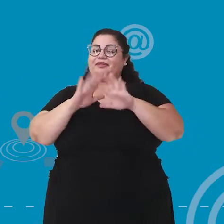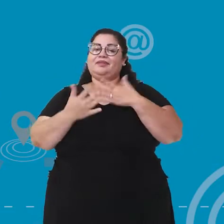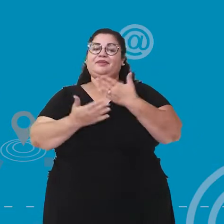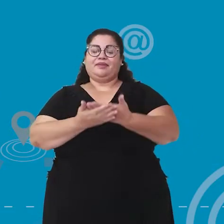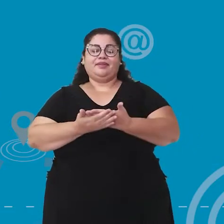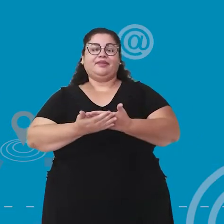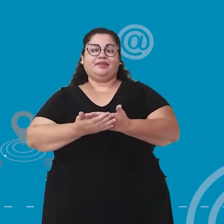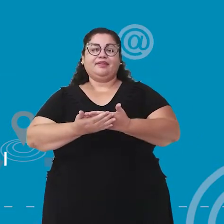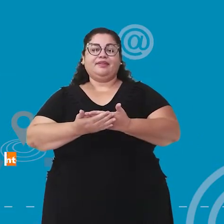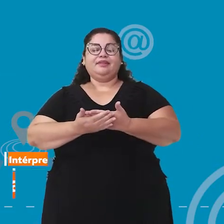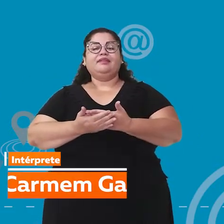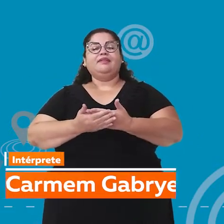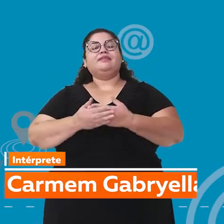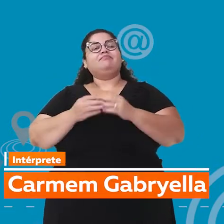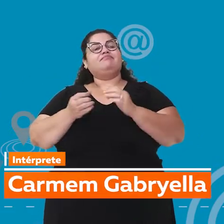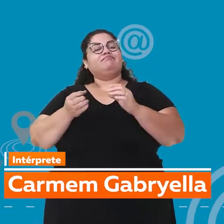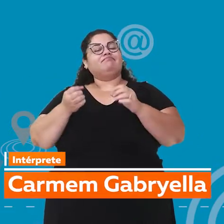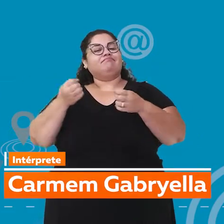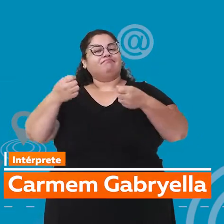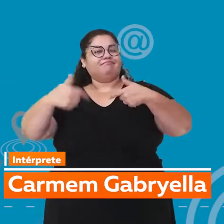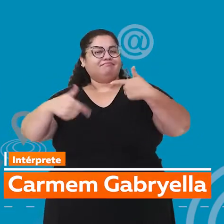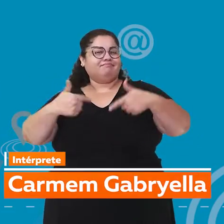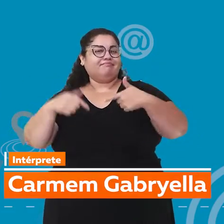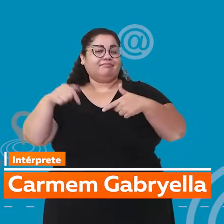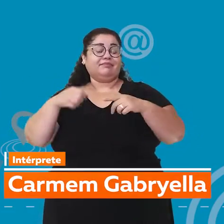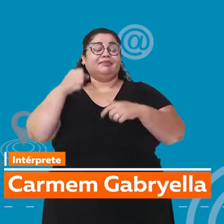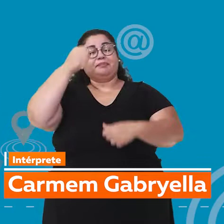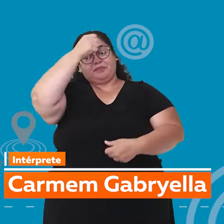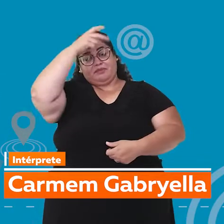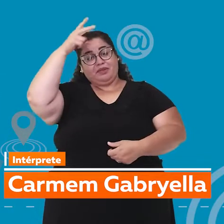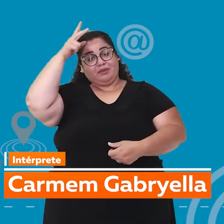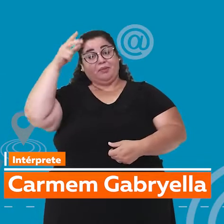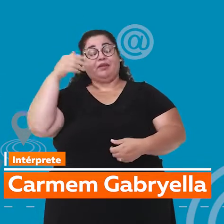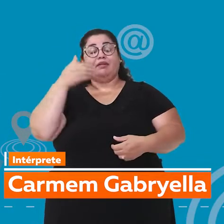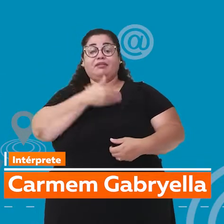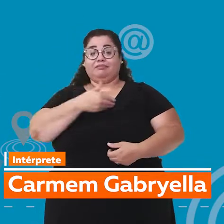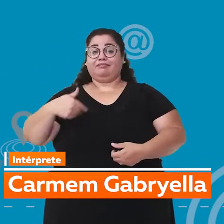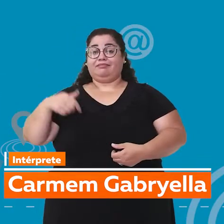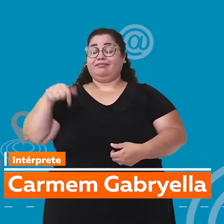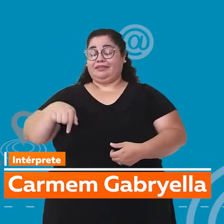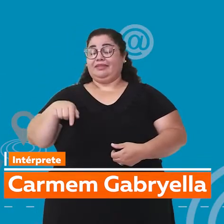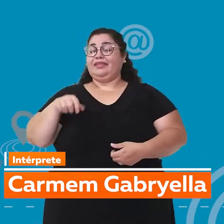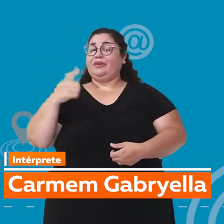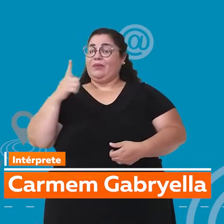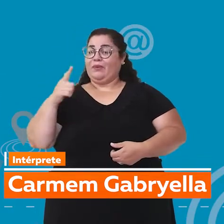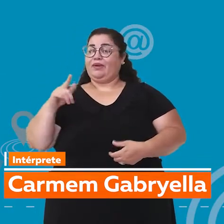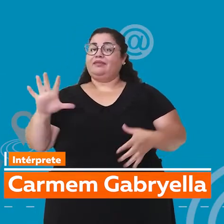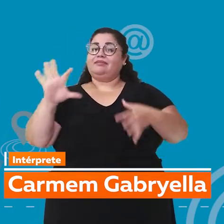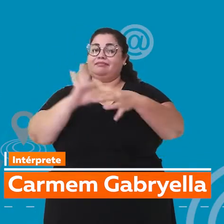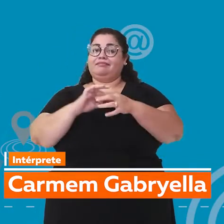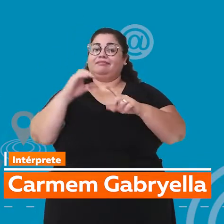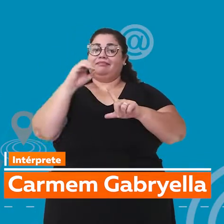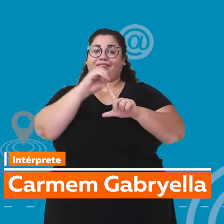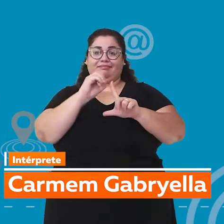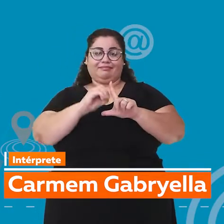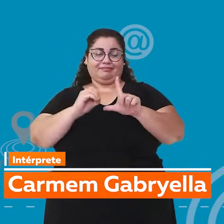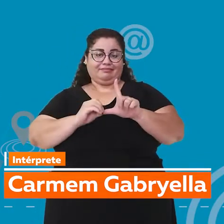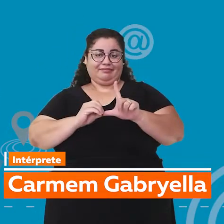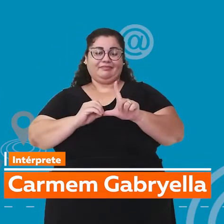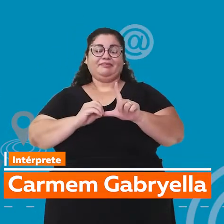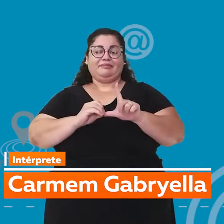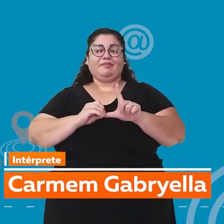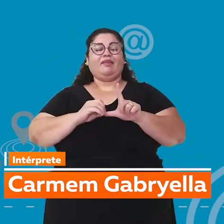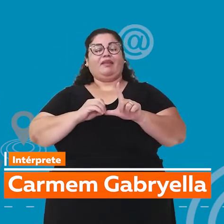Escola, uma produção da Secretaria Municipal de Educação de Goiânia em parceria com a TV UFG.